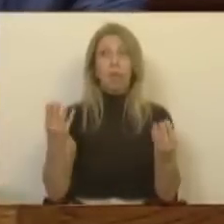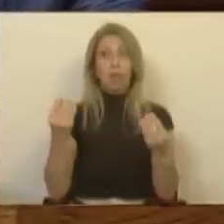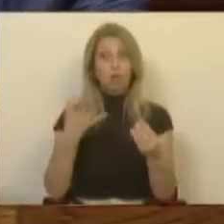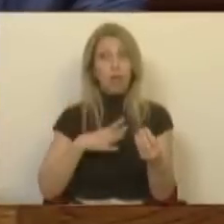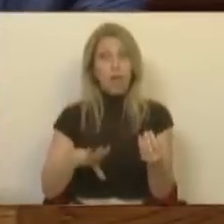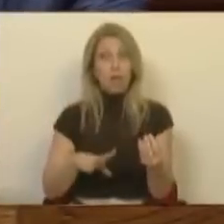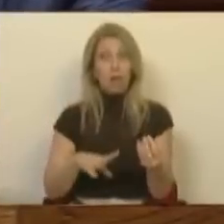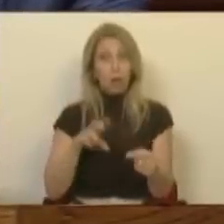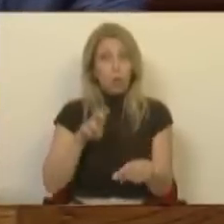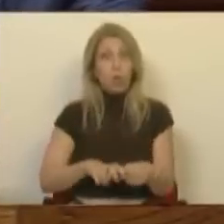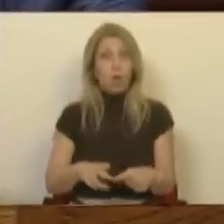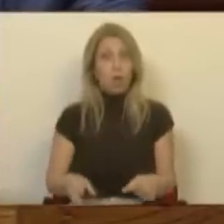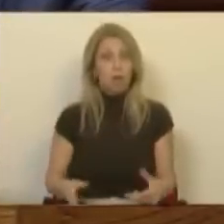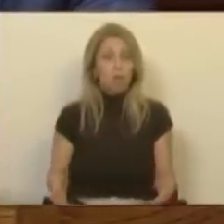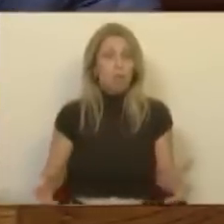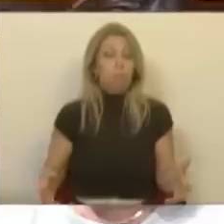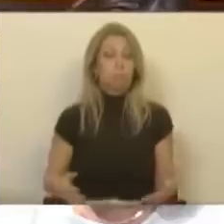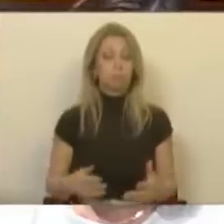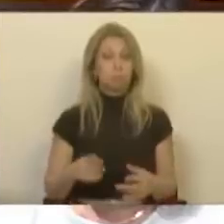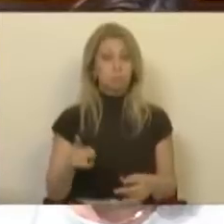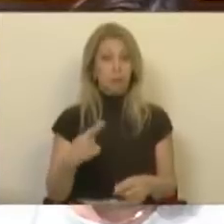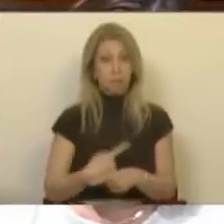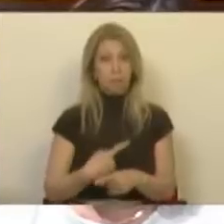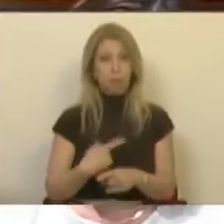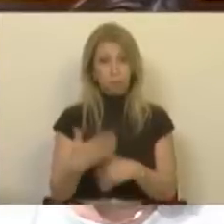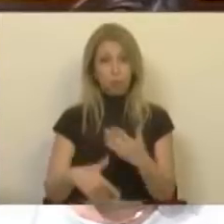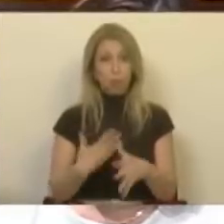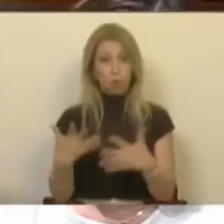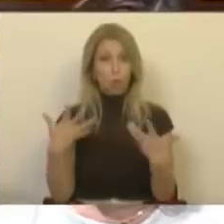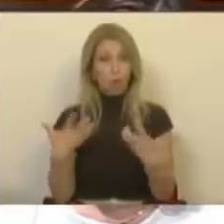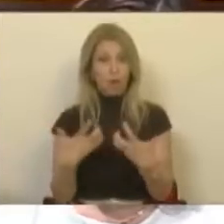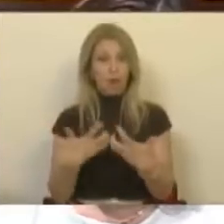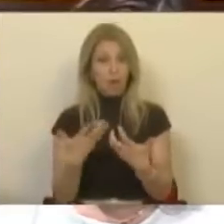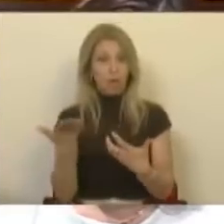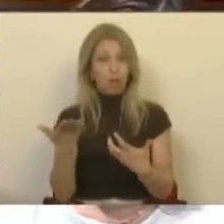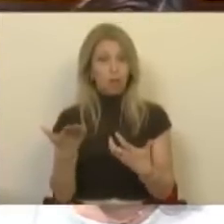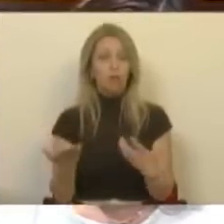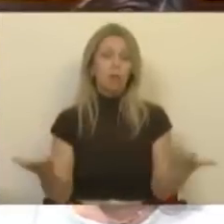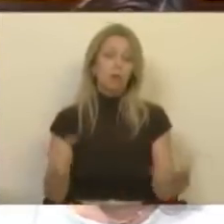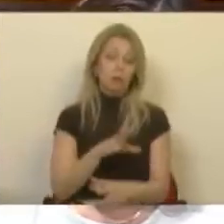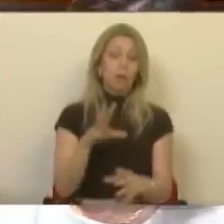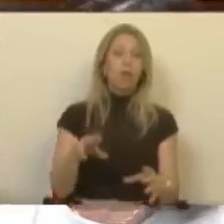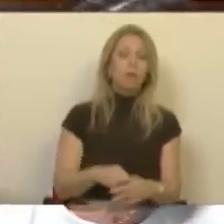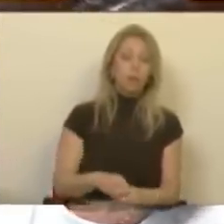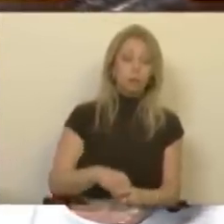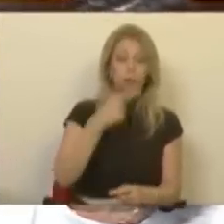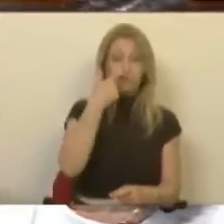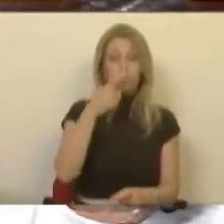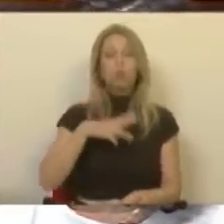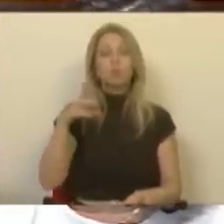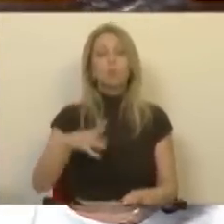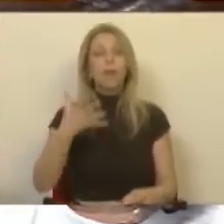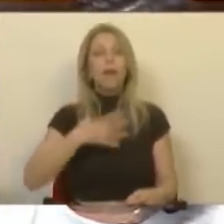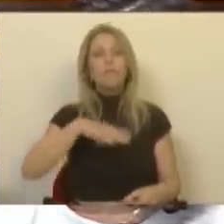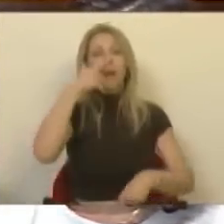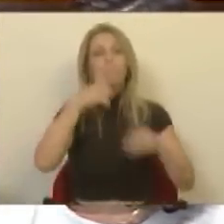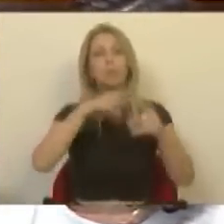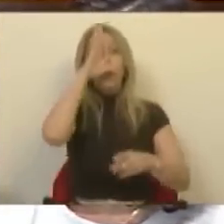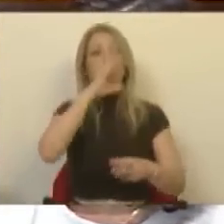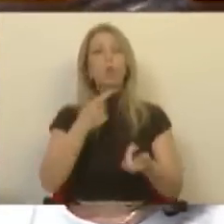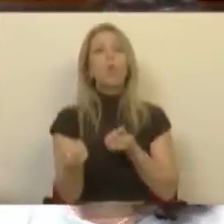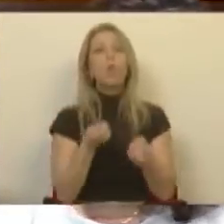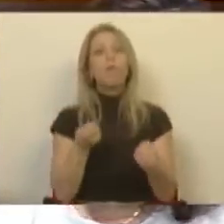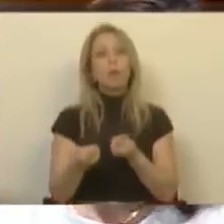é que a verdade é que a os portugueses querem é governantes que governem o país em vez de